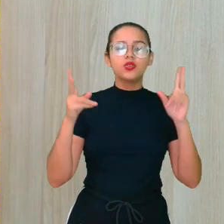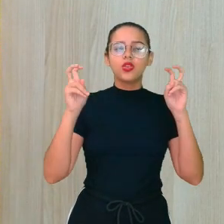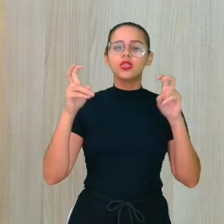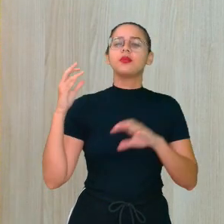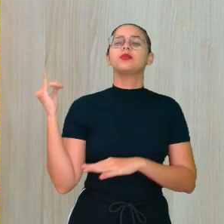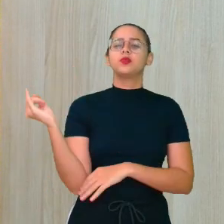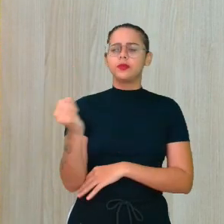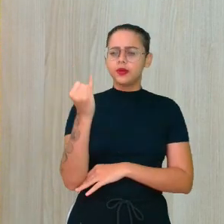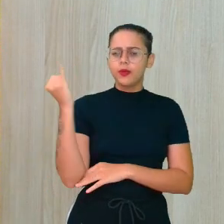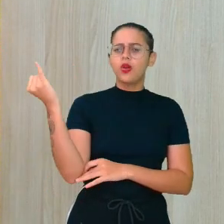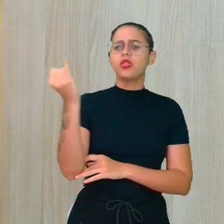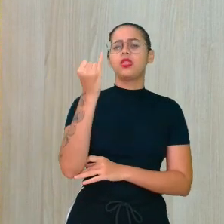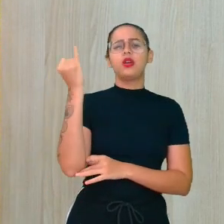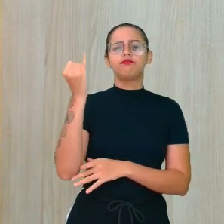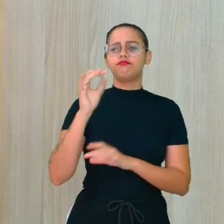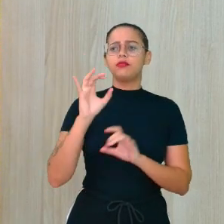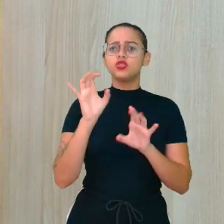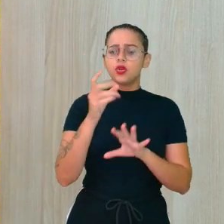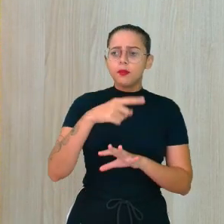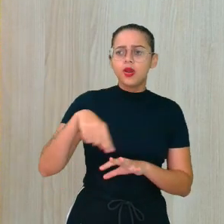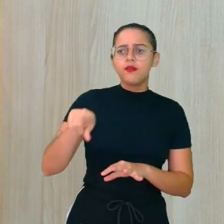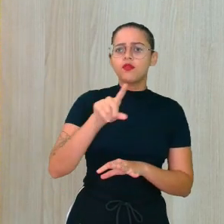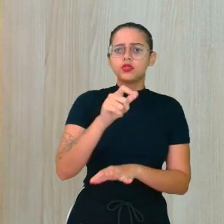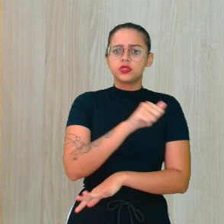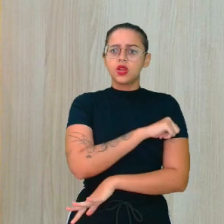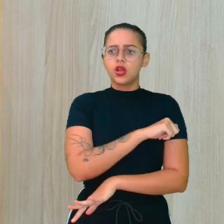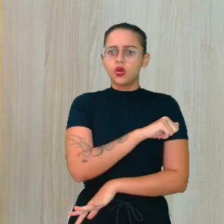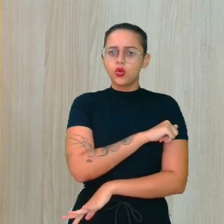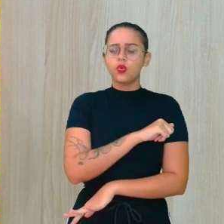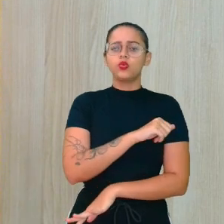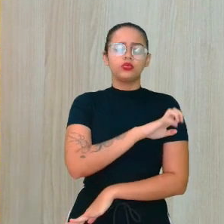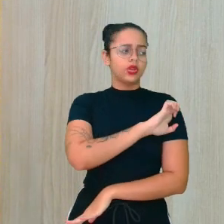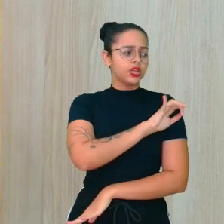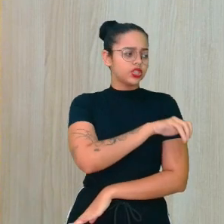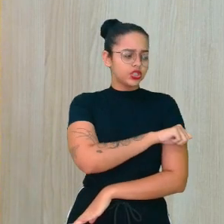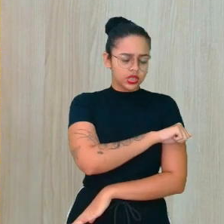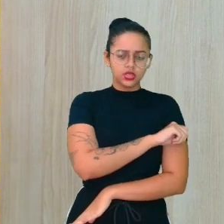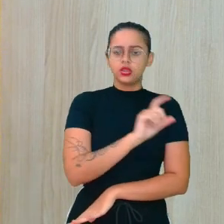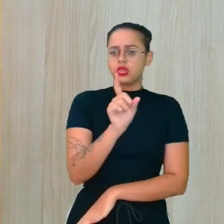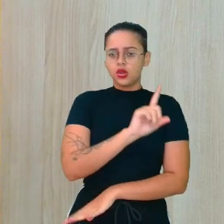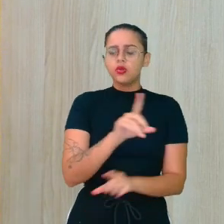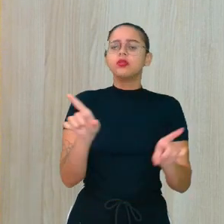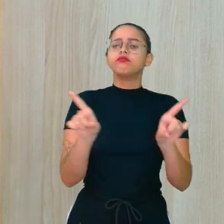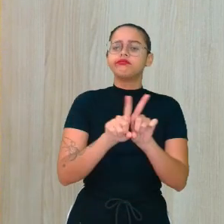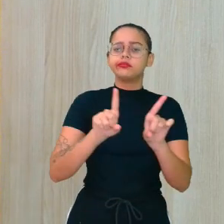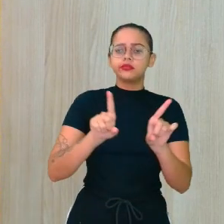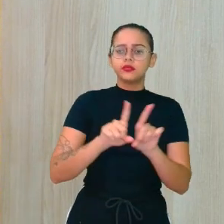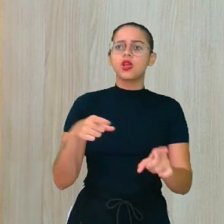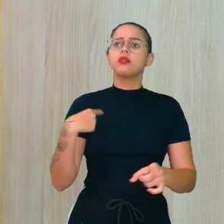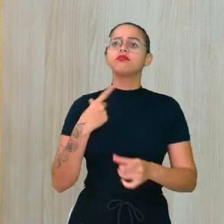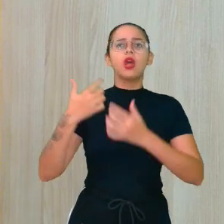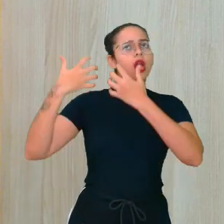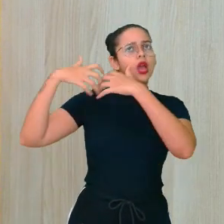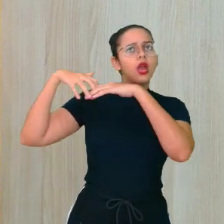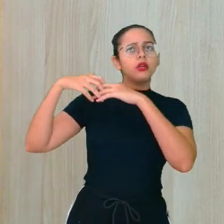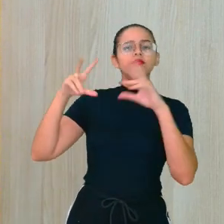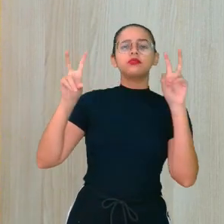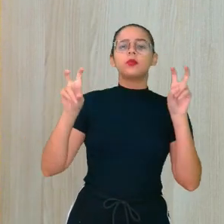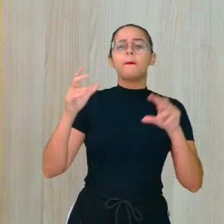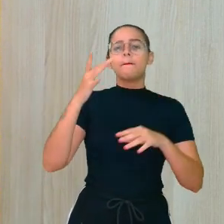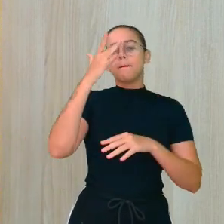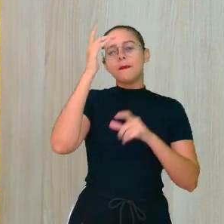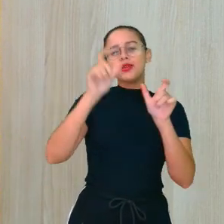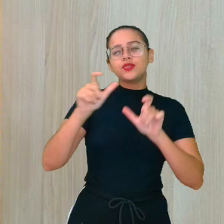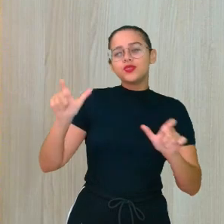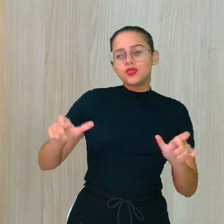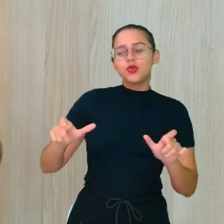super importante, não só para vocês enquanto estudantes da educação de jovens e adultos, mas também de a gente refletir de pessoas que fazem